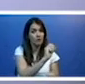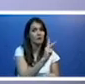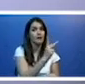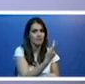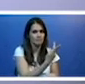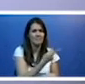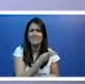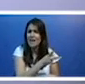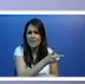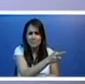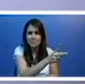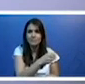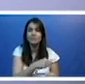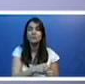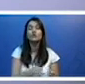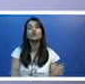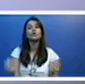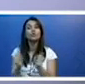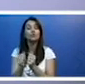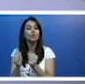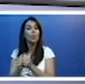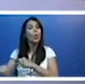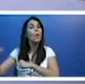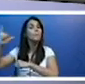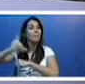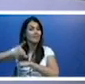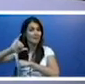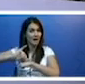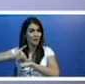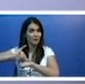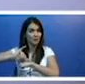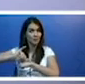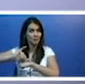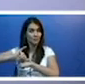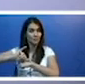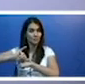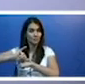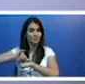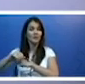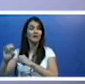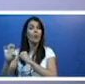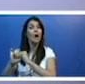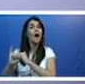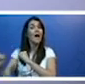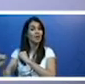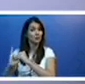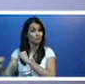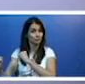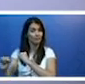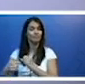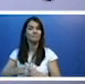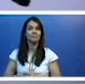frente, seguida do nome do metal, né, que a gente acabou de ver na tabela periódica, que é o cátion. Por